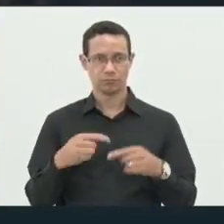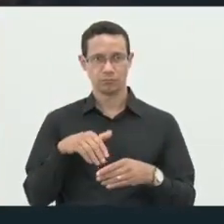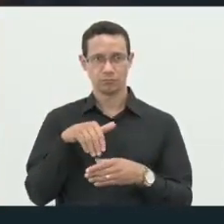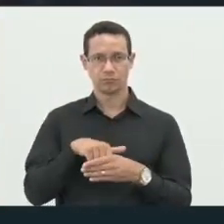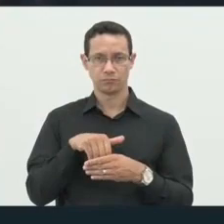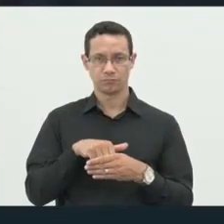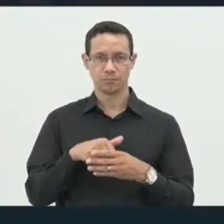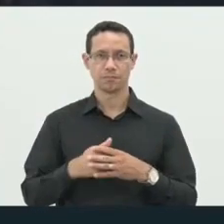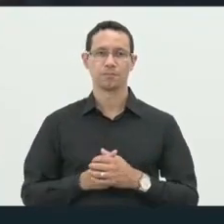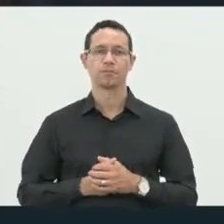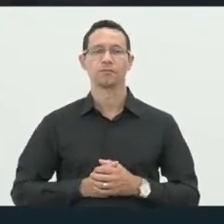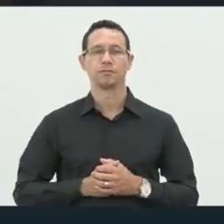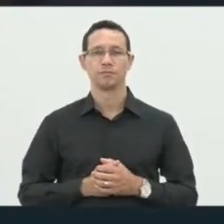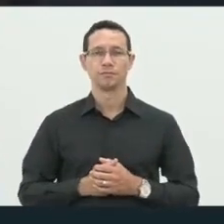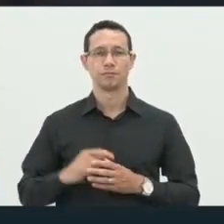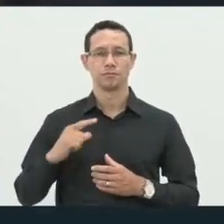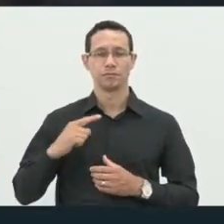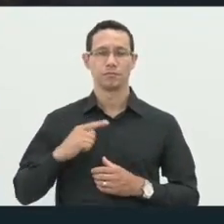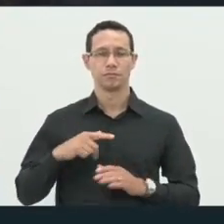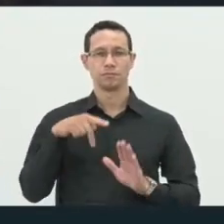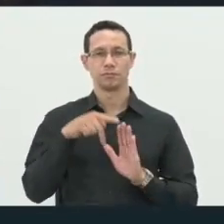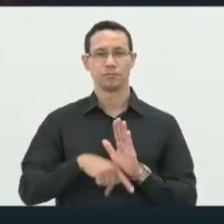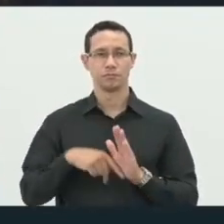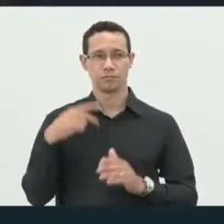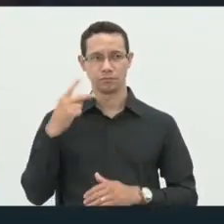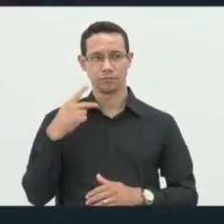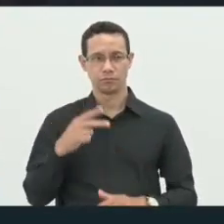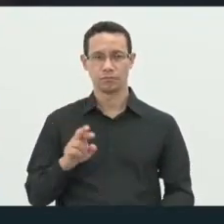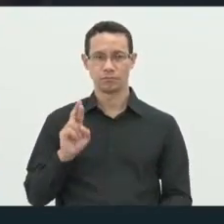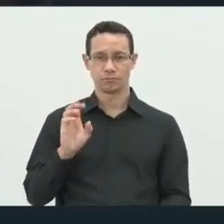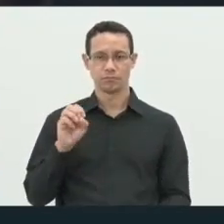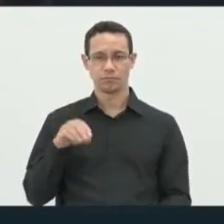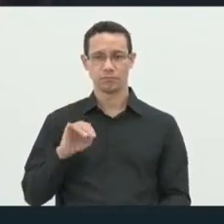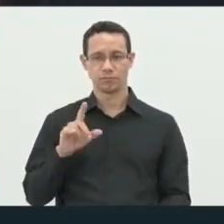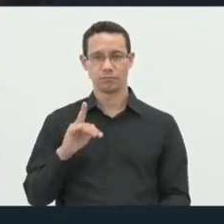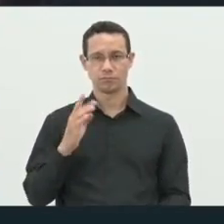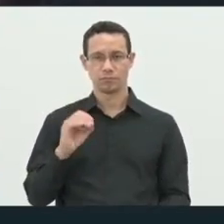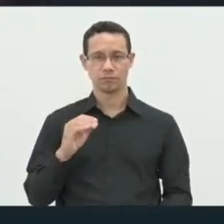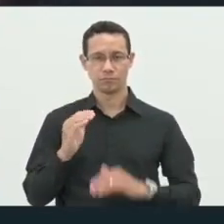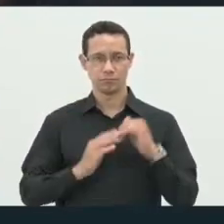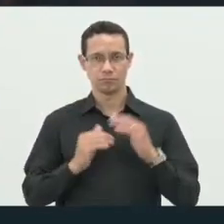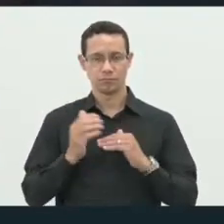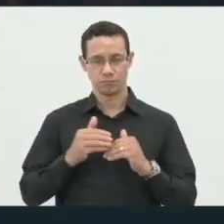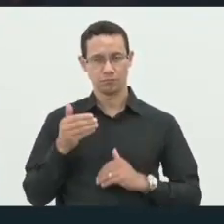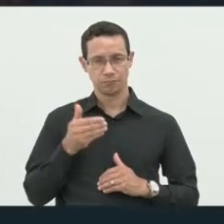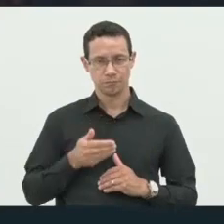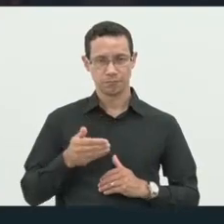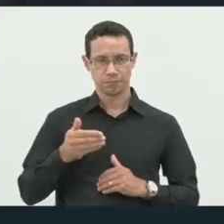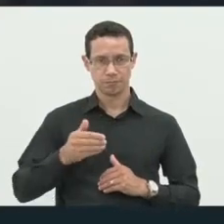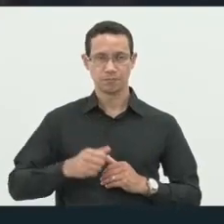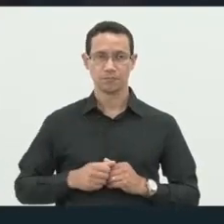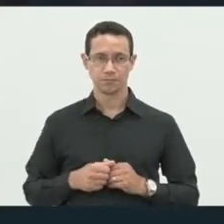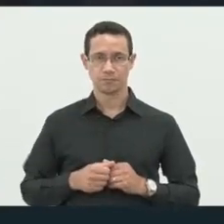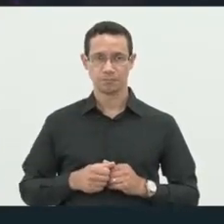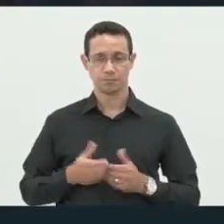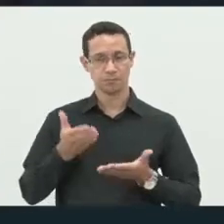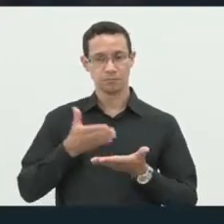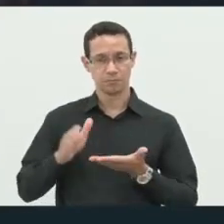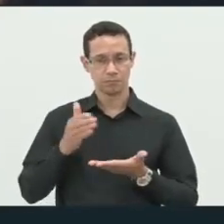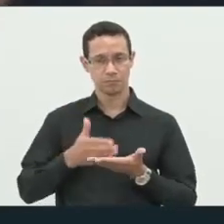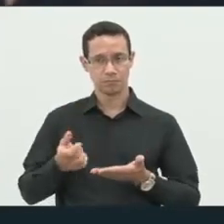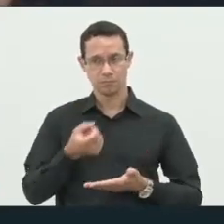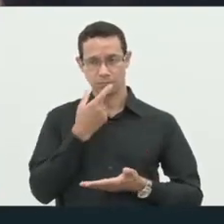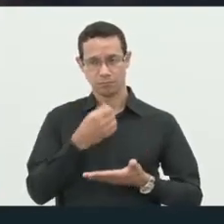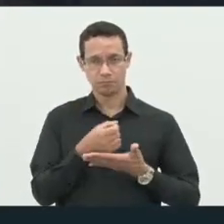entre eles estão um projeto do vereador Romildo Santos que estabelece procedimentos a serem adotados para o descarte correto de medicamentos